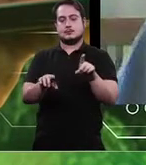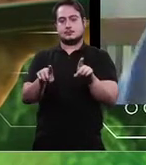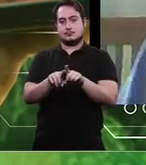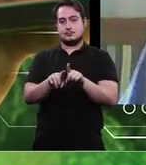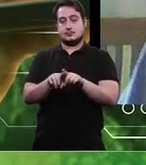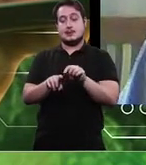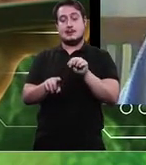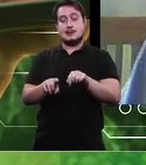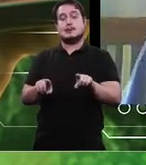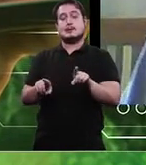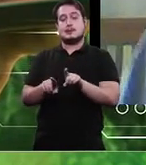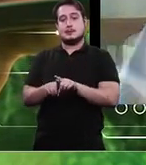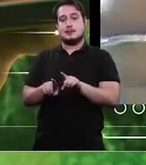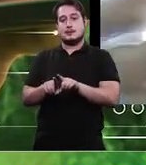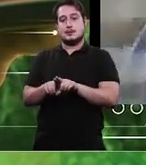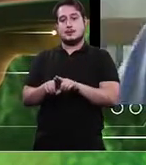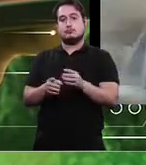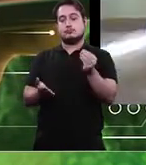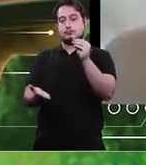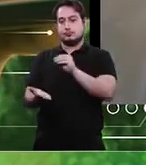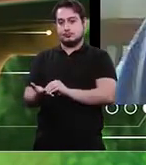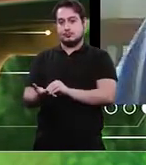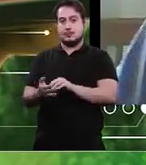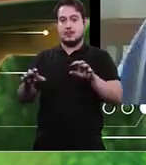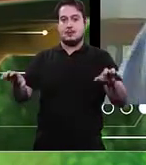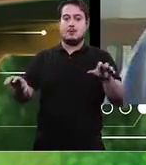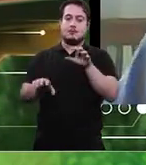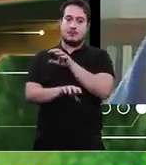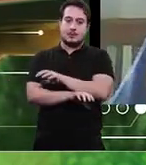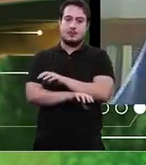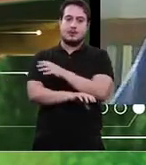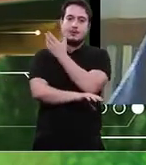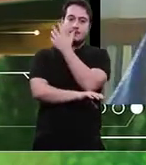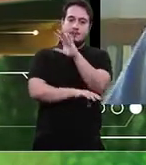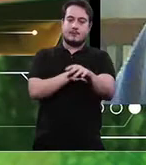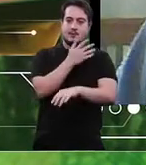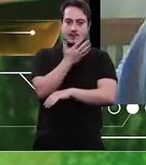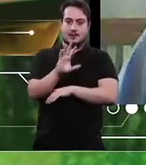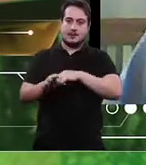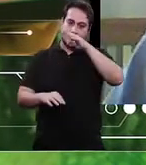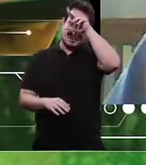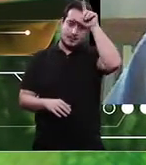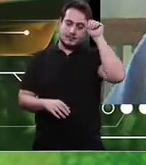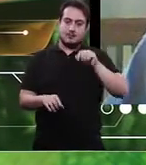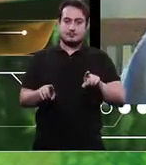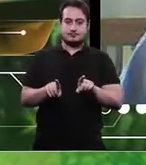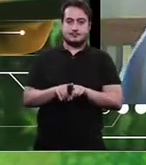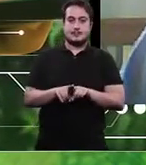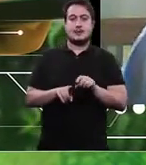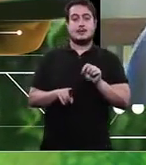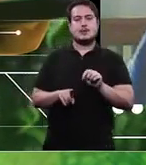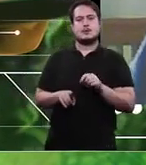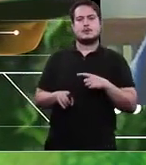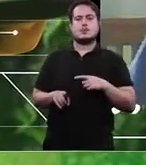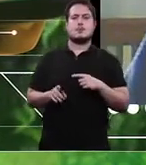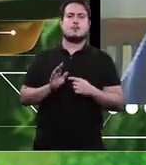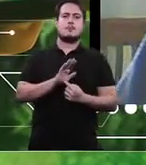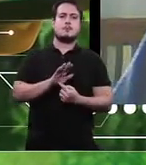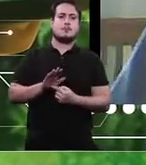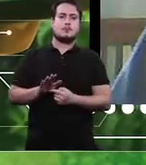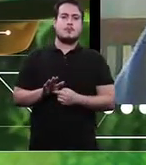também ocupa o bioma Amazônia, a floresta amazônica em si. Isso causa uma